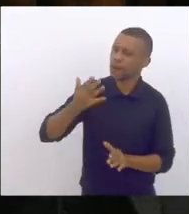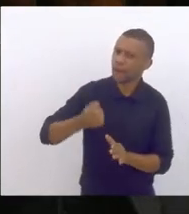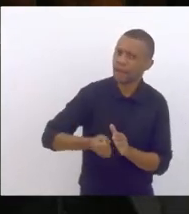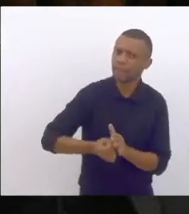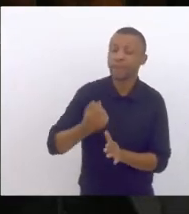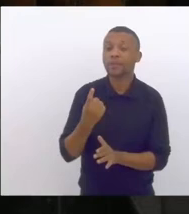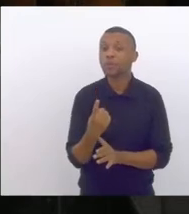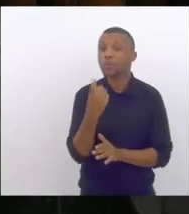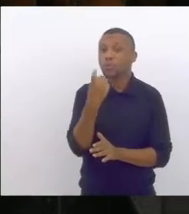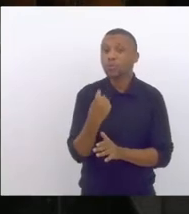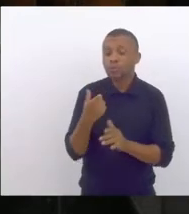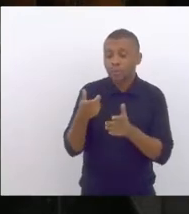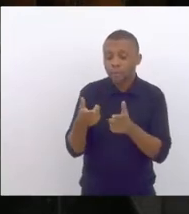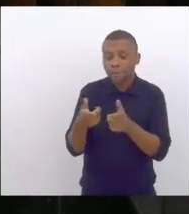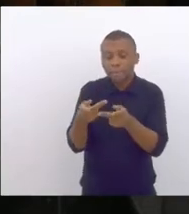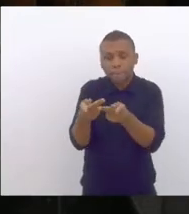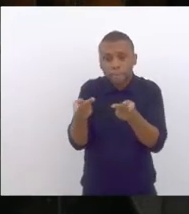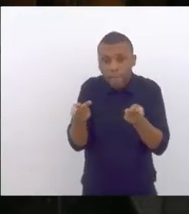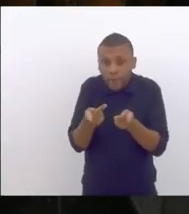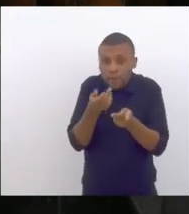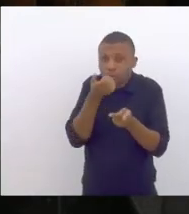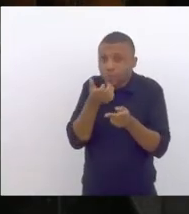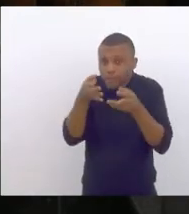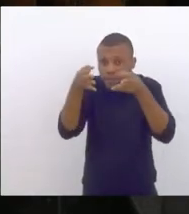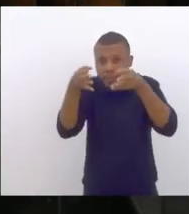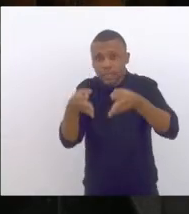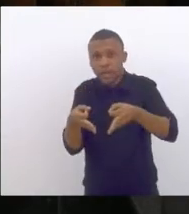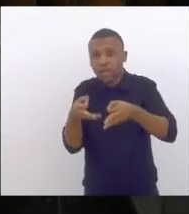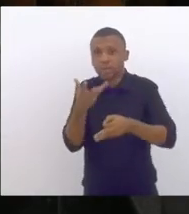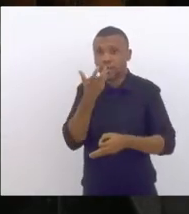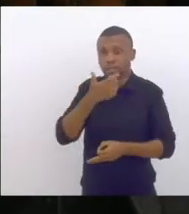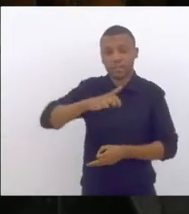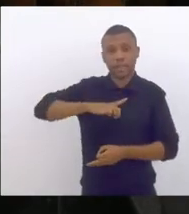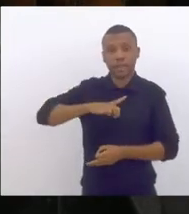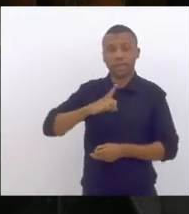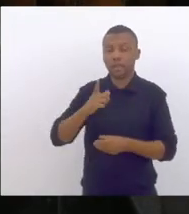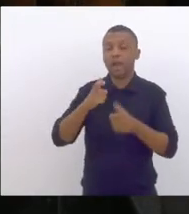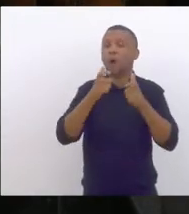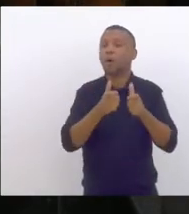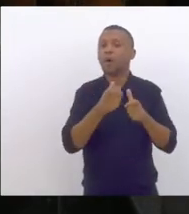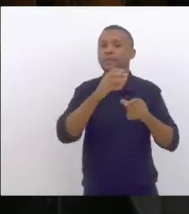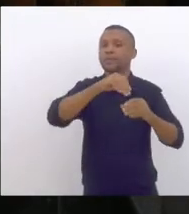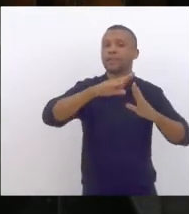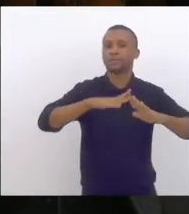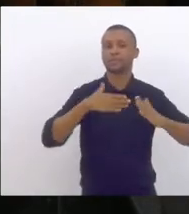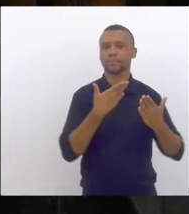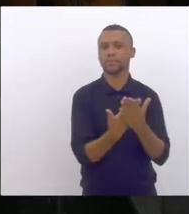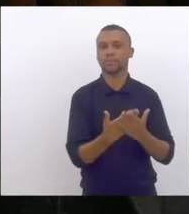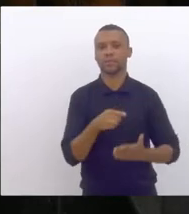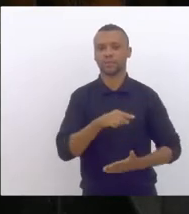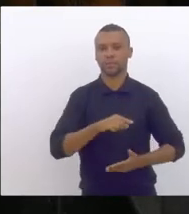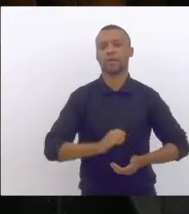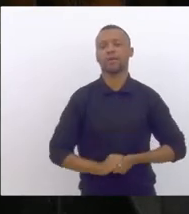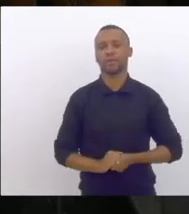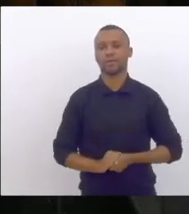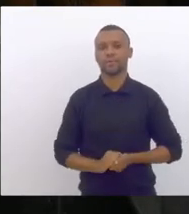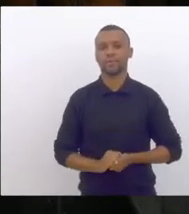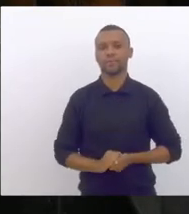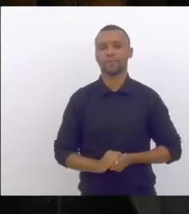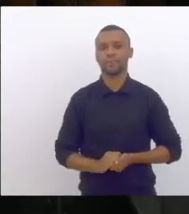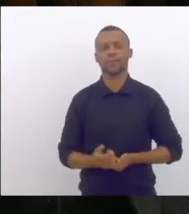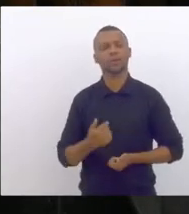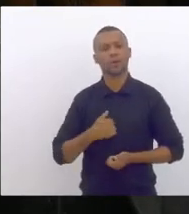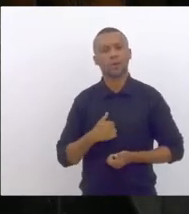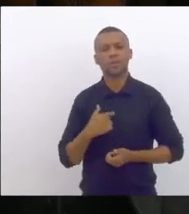prato decente de comida que uma criança tem no dia é na escola e Eu Tenho recebido